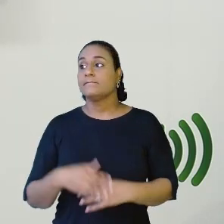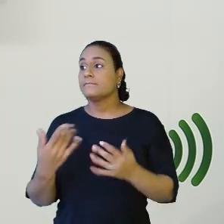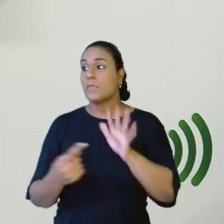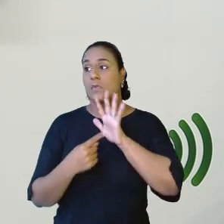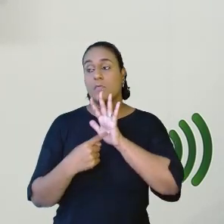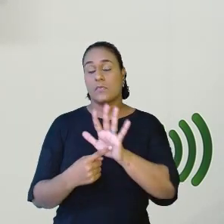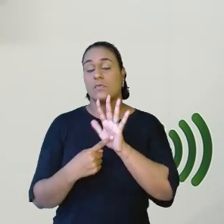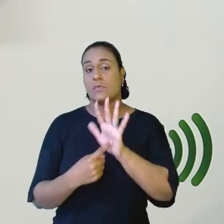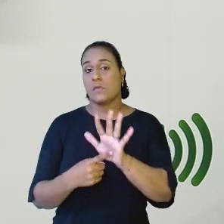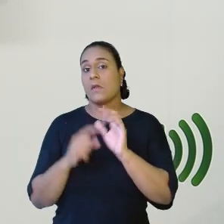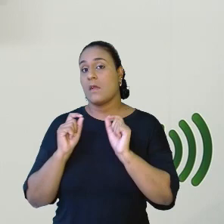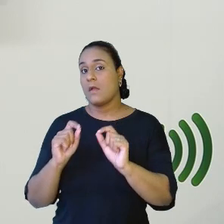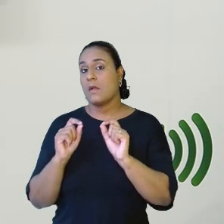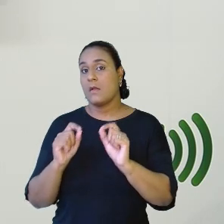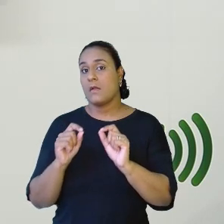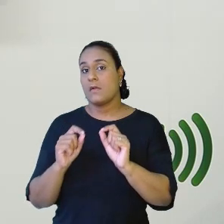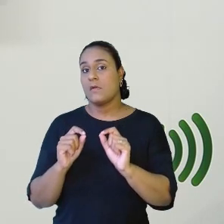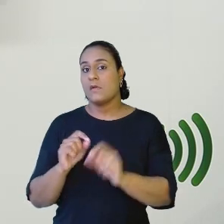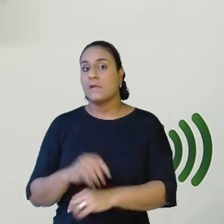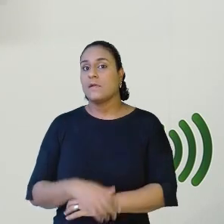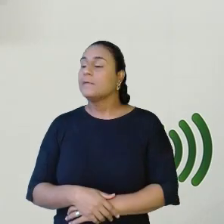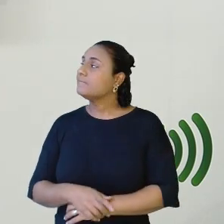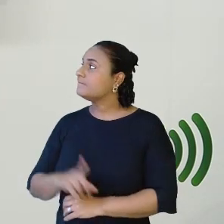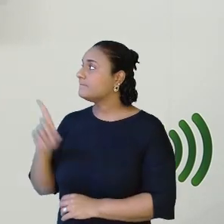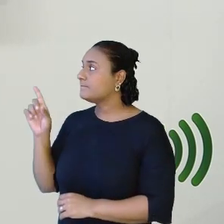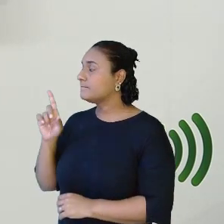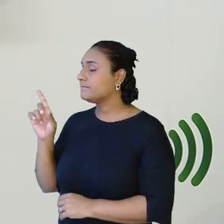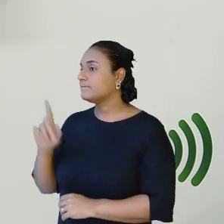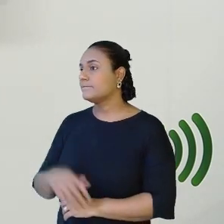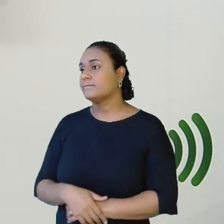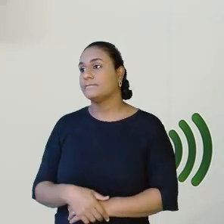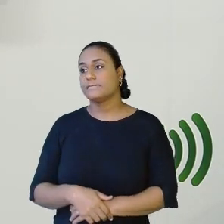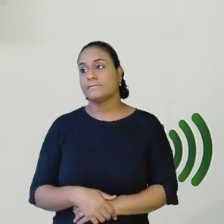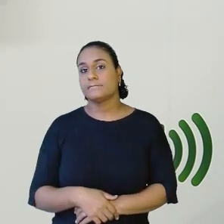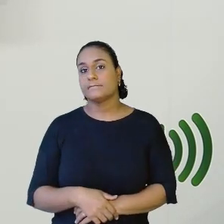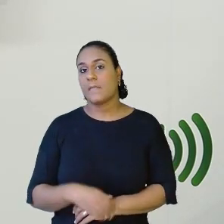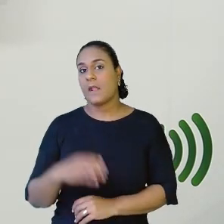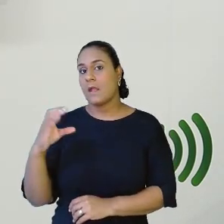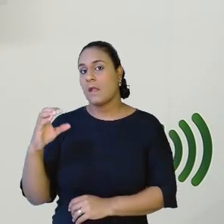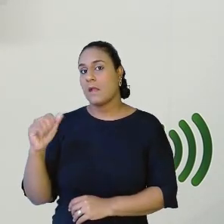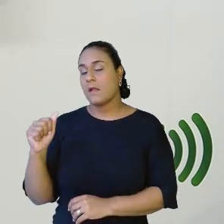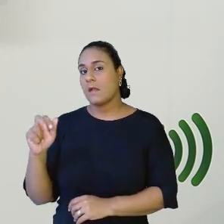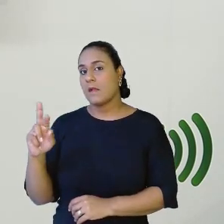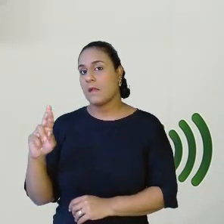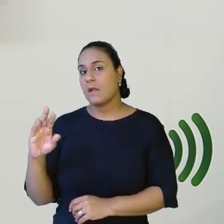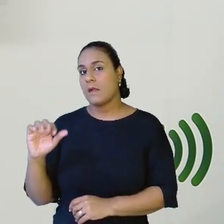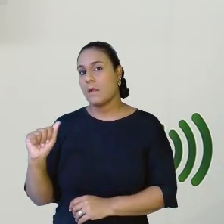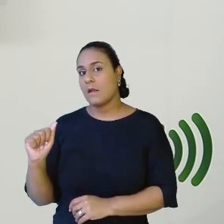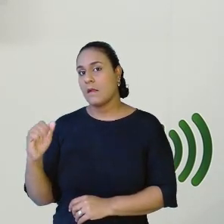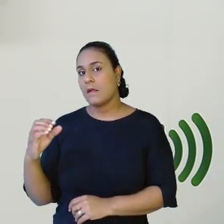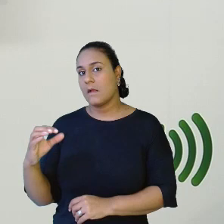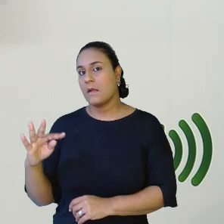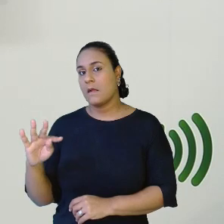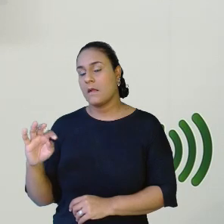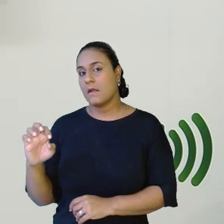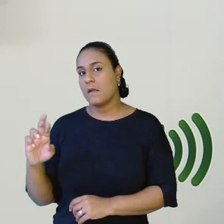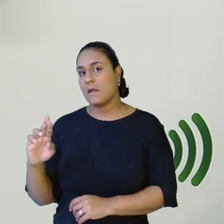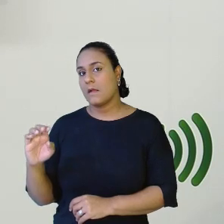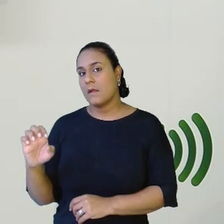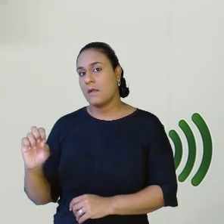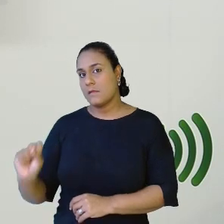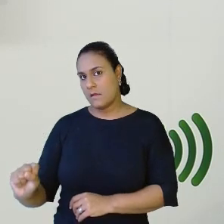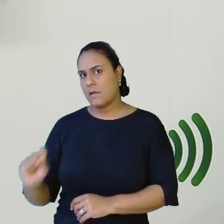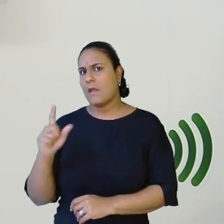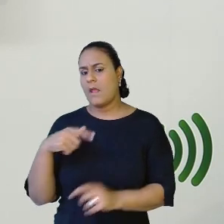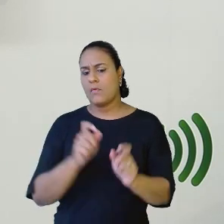destacado ali, naquela página, a palavra caracteres, porque eu disse a vocês que é uma sequência de